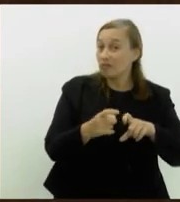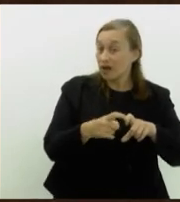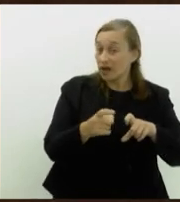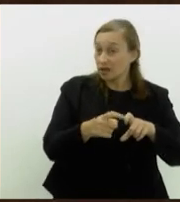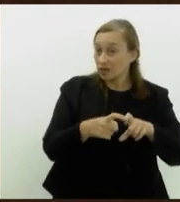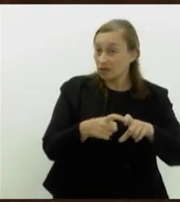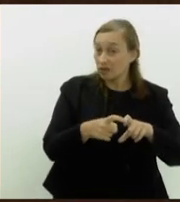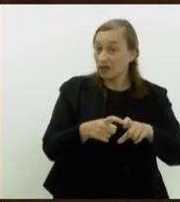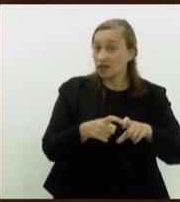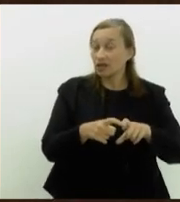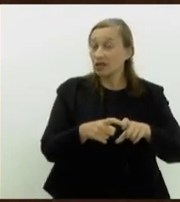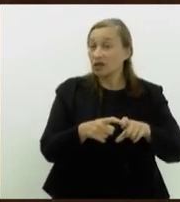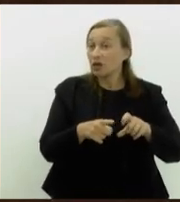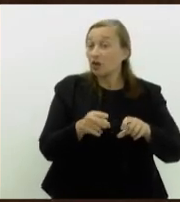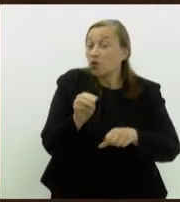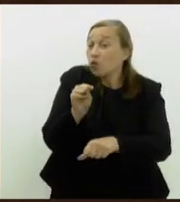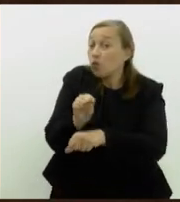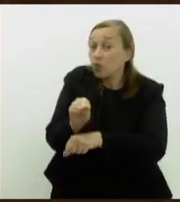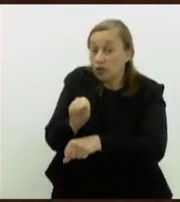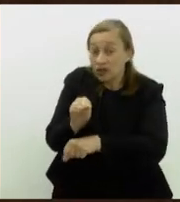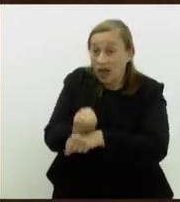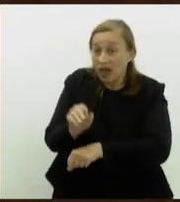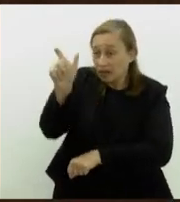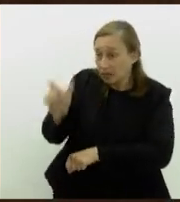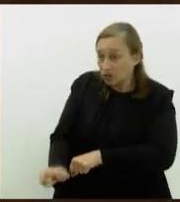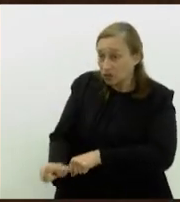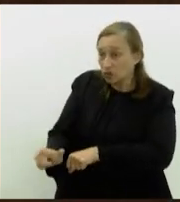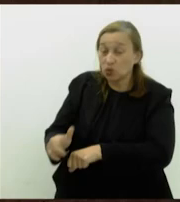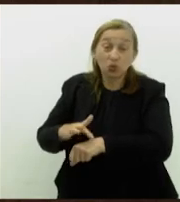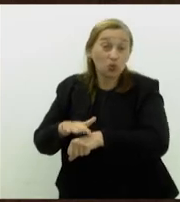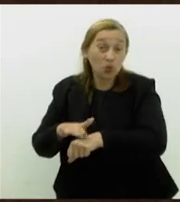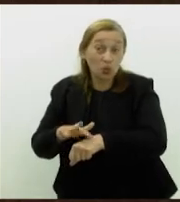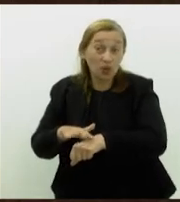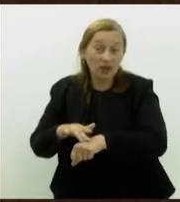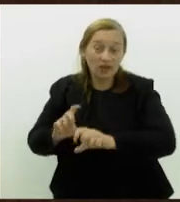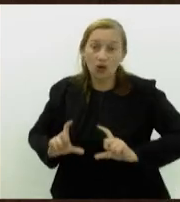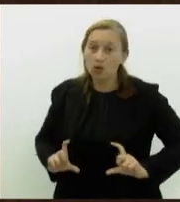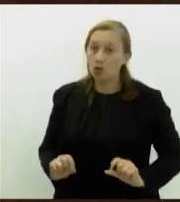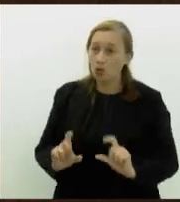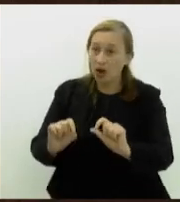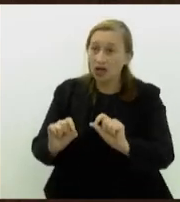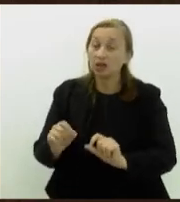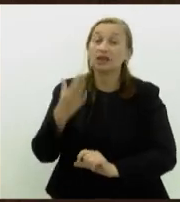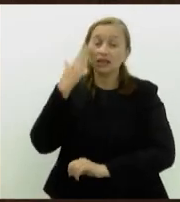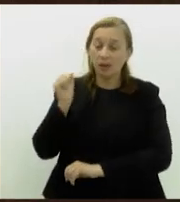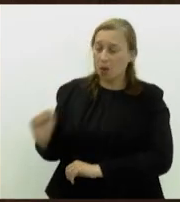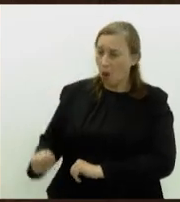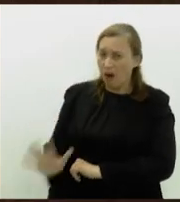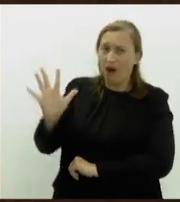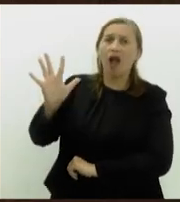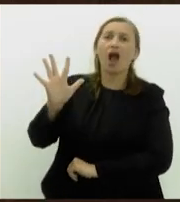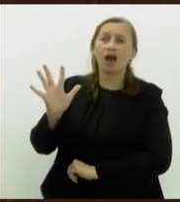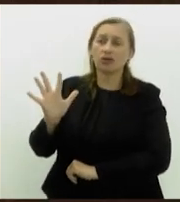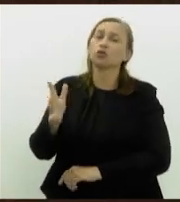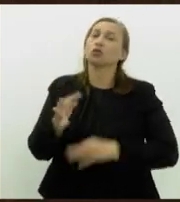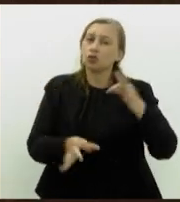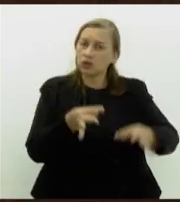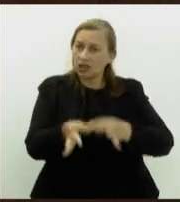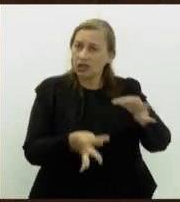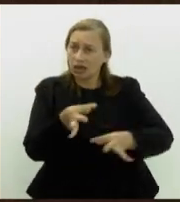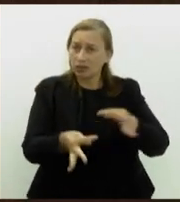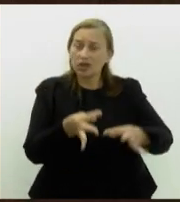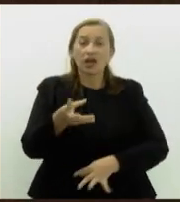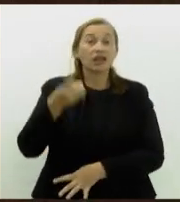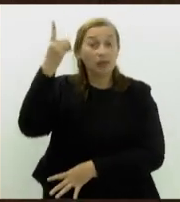câncer. Nós sabemos que o tratamento de câncer é um tratamento caríssimo, a demanda tem sido gigantesca, deputado Carlos Mico, deputado